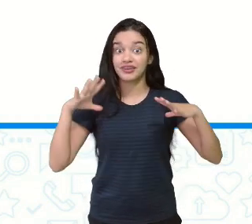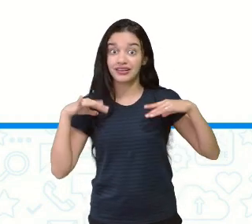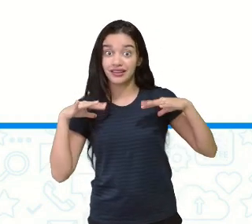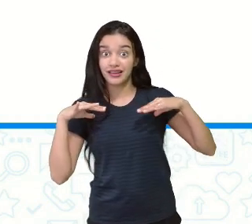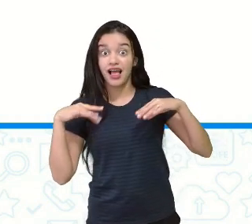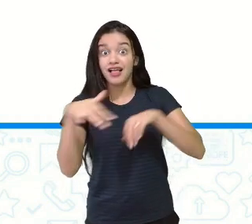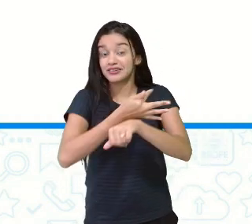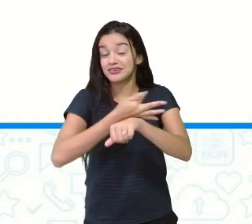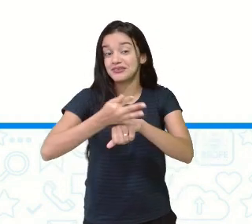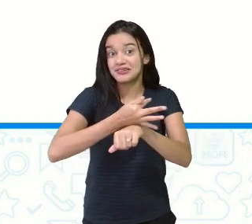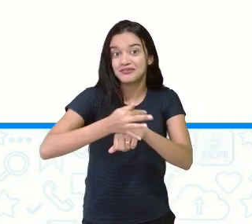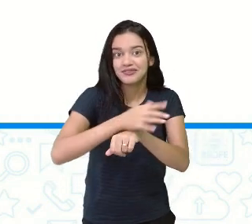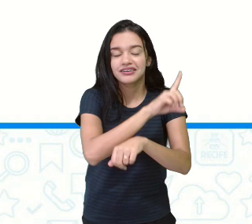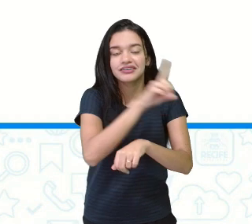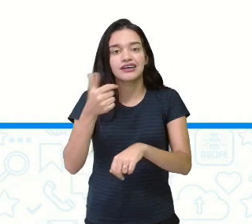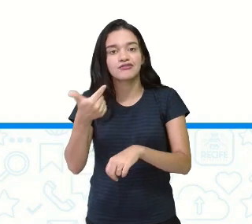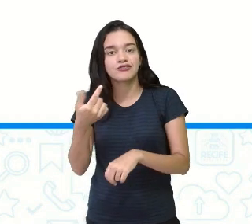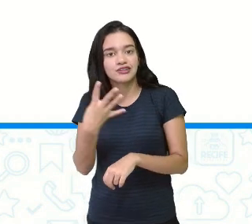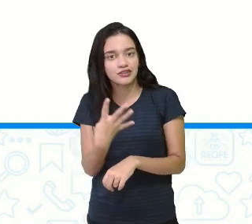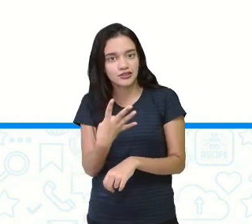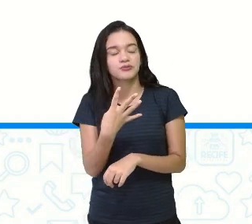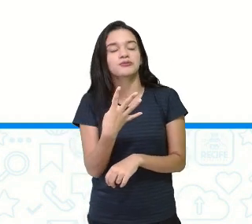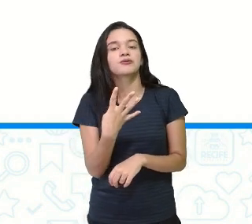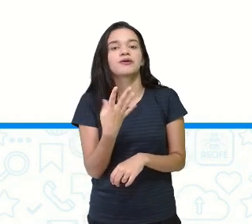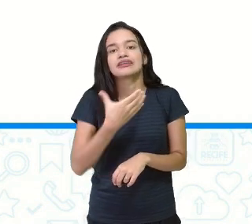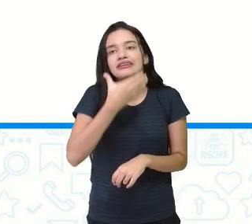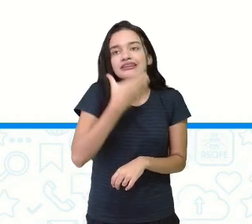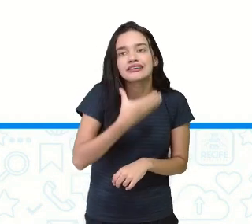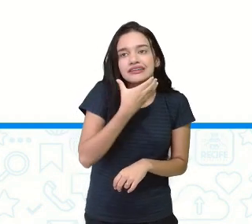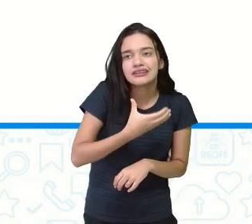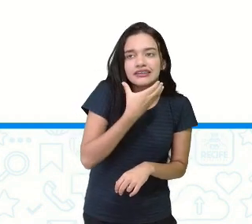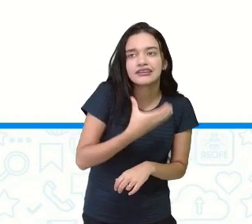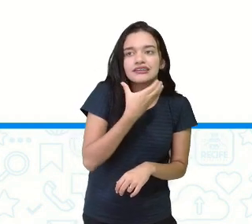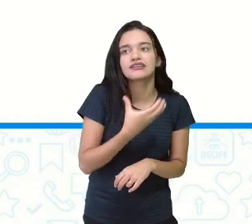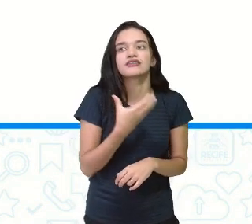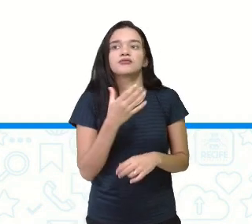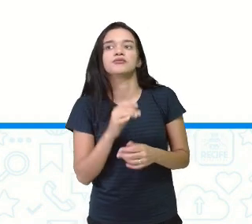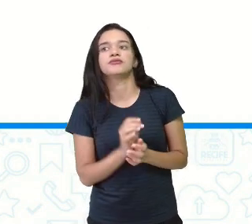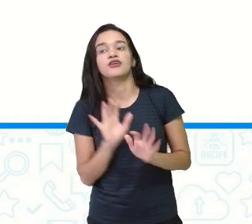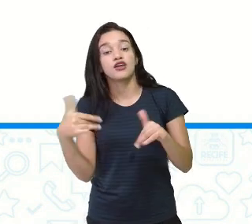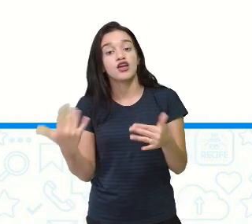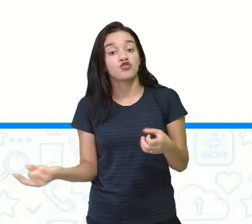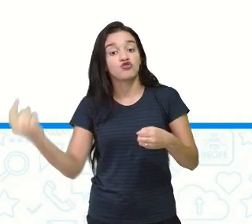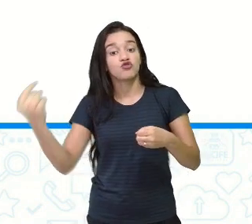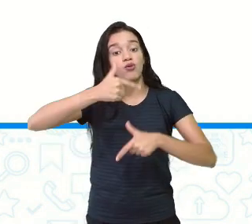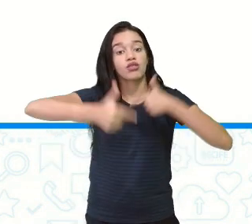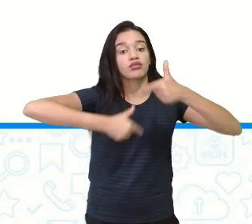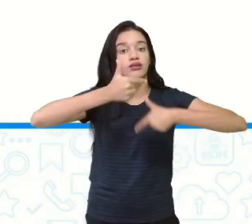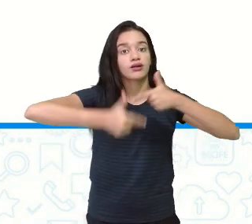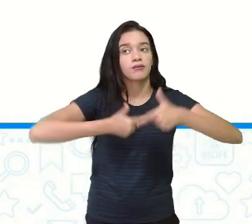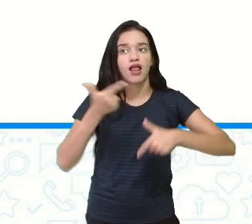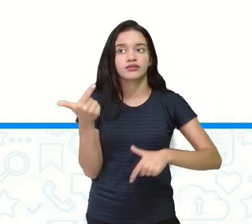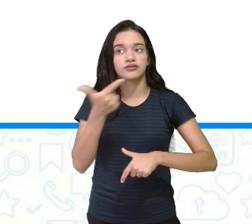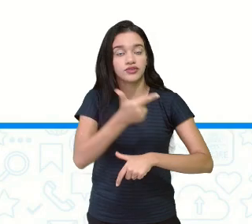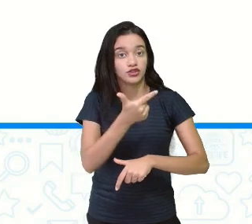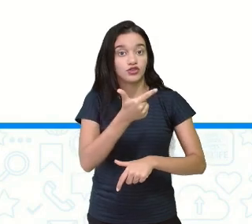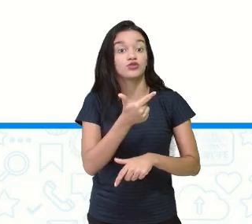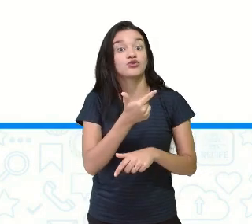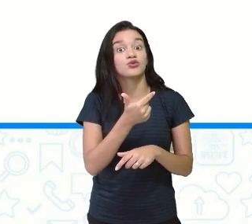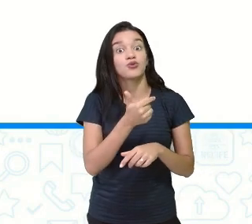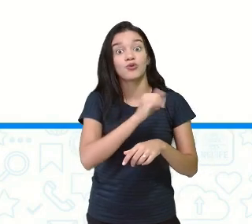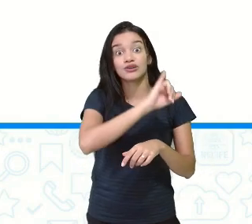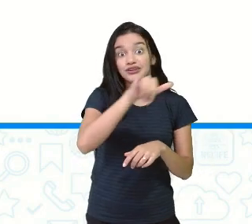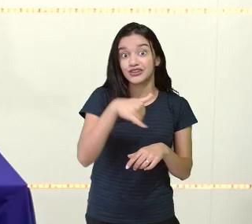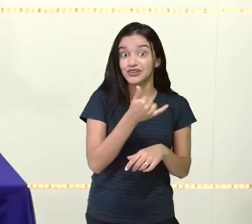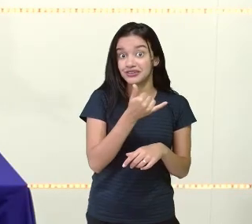a professora Márcia terá de férias? 30 metros, 30 minutos, 30 dias, 30 horas? Conta